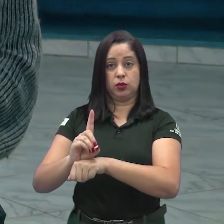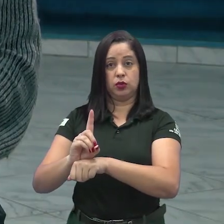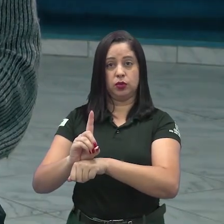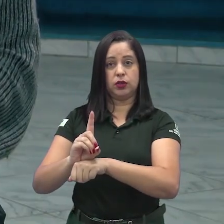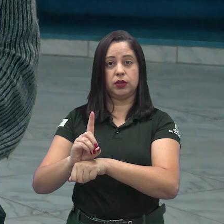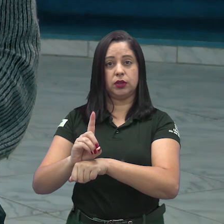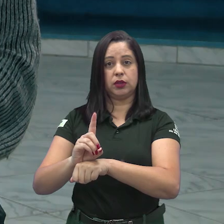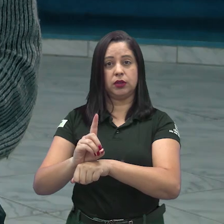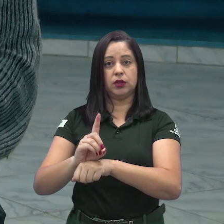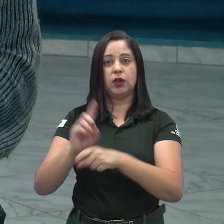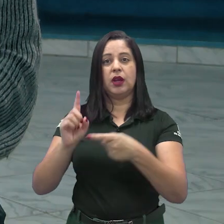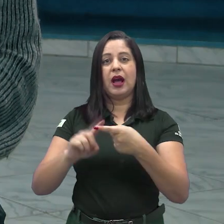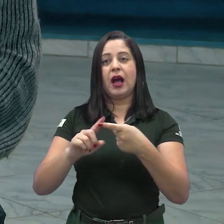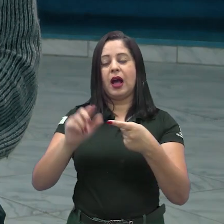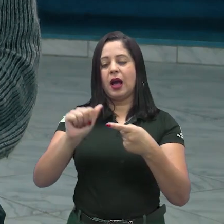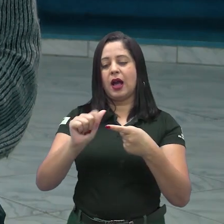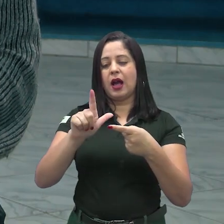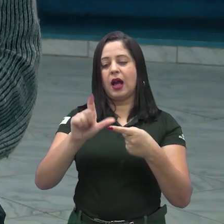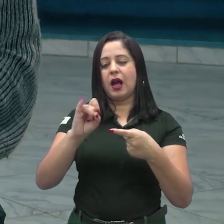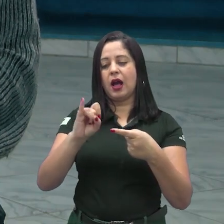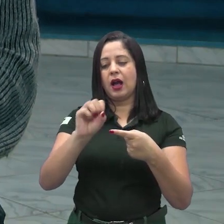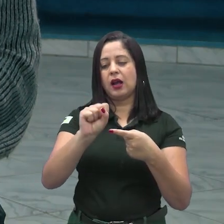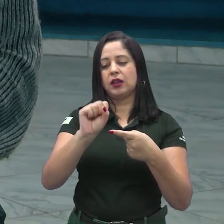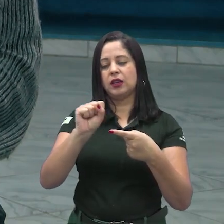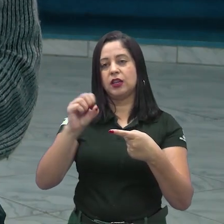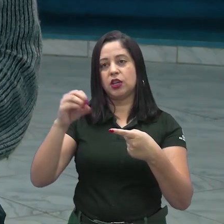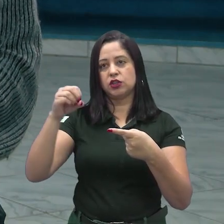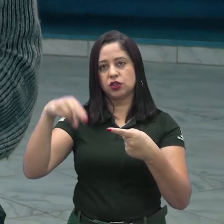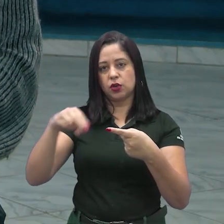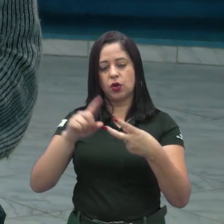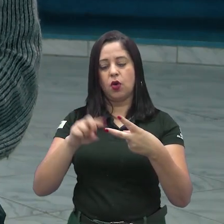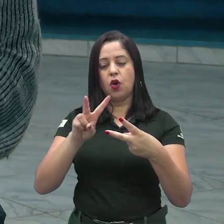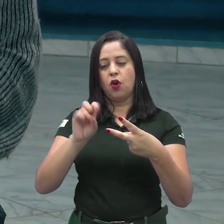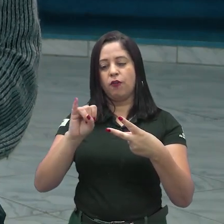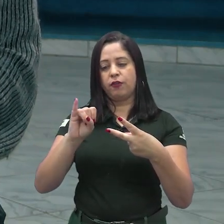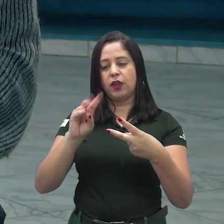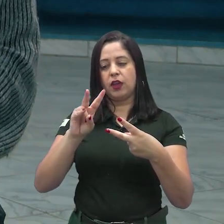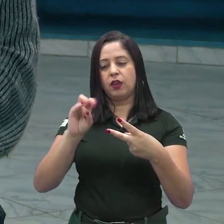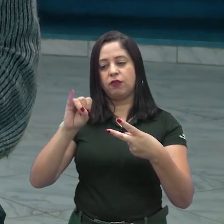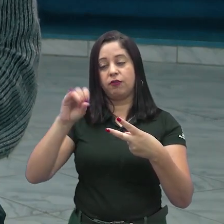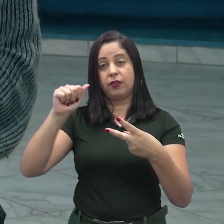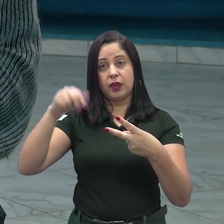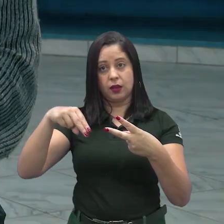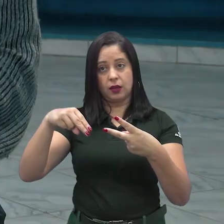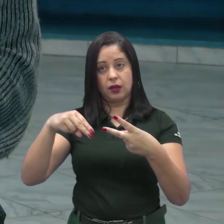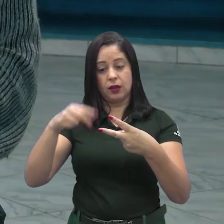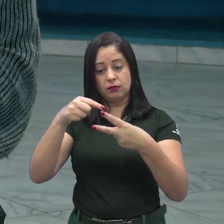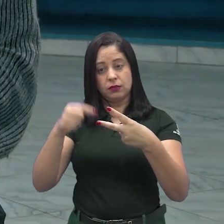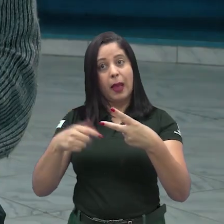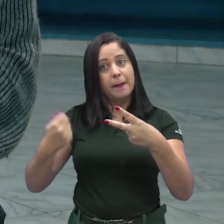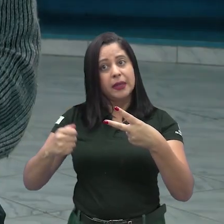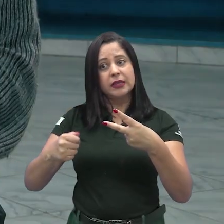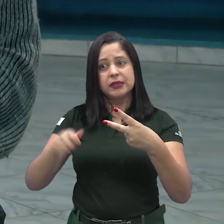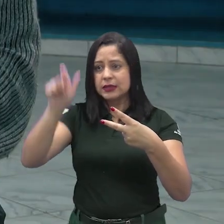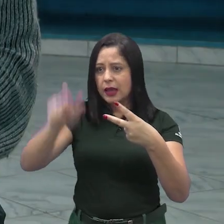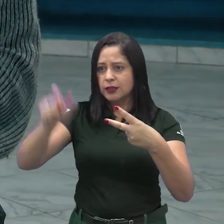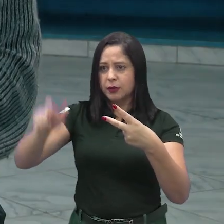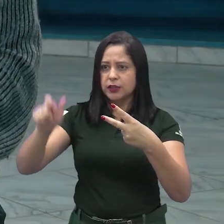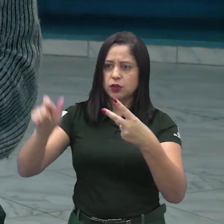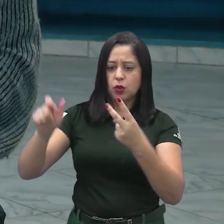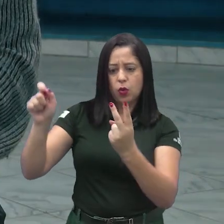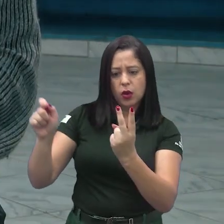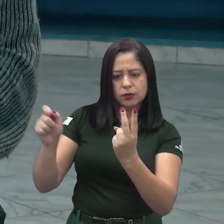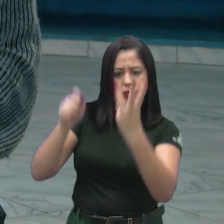o senhor Alisson, a Bíblia e os demais, porque a cidade é muito grande e tem muitas